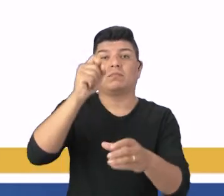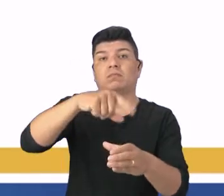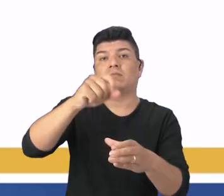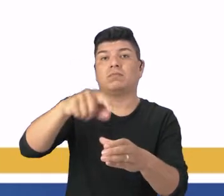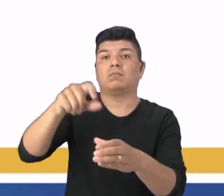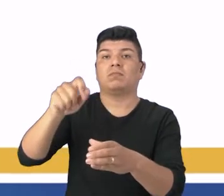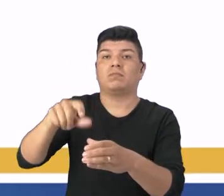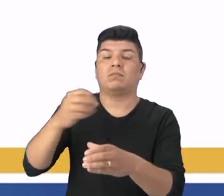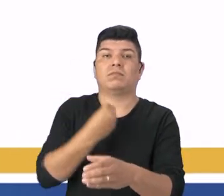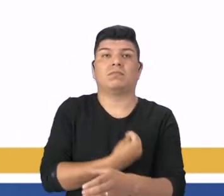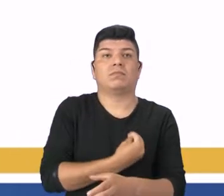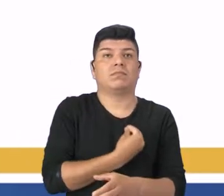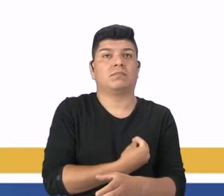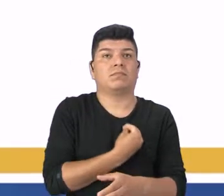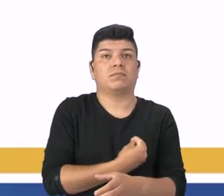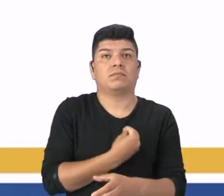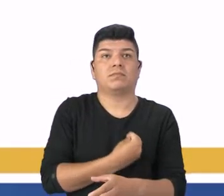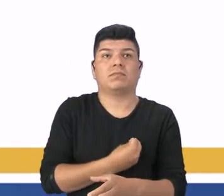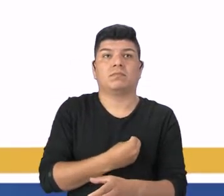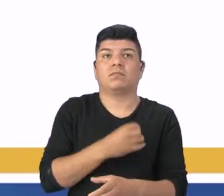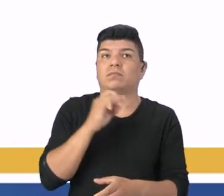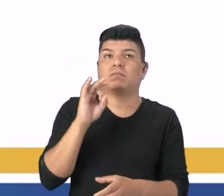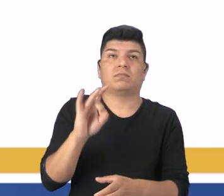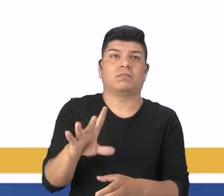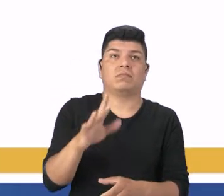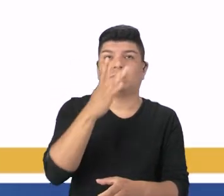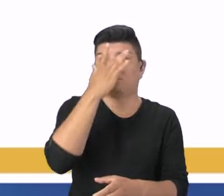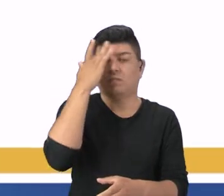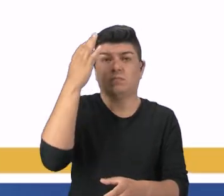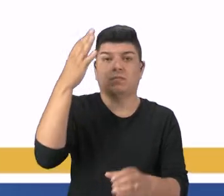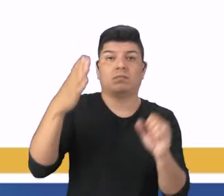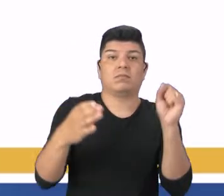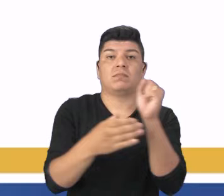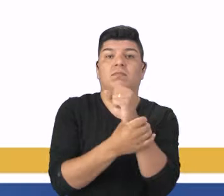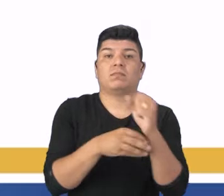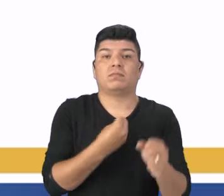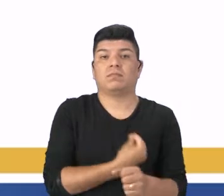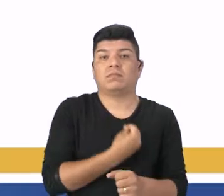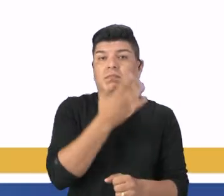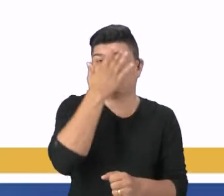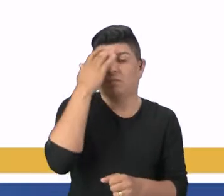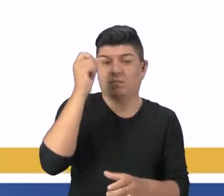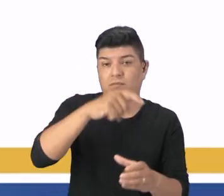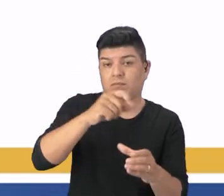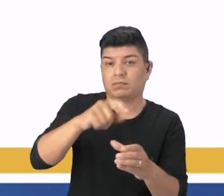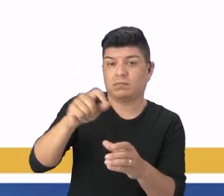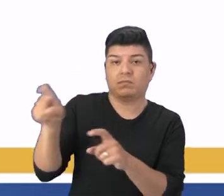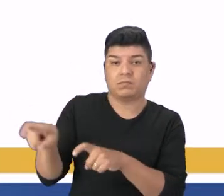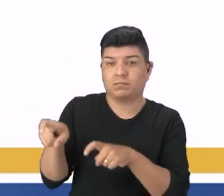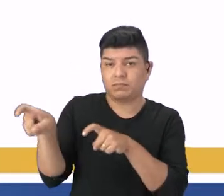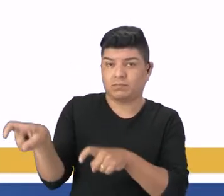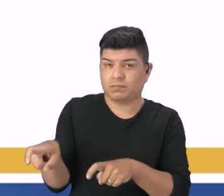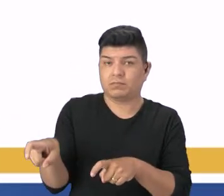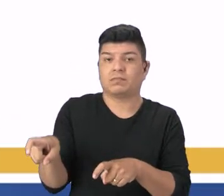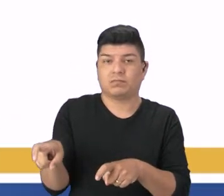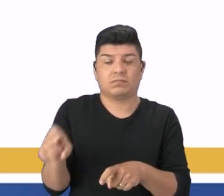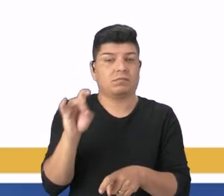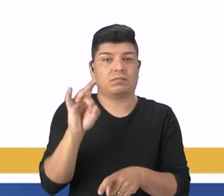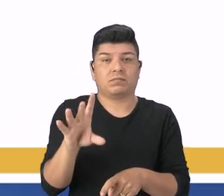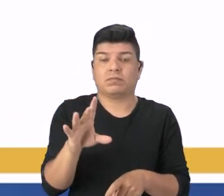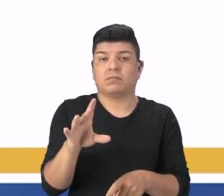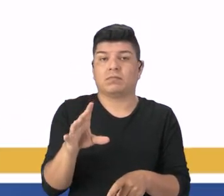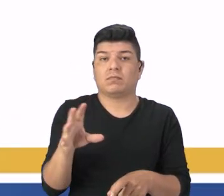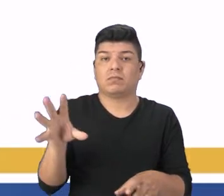agricultura de subsistência, aquela que é feita apenas para garantir a existência do pequeno produtor rural, que serve apenas